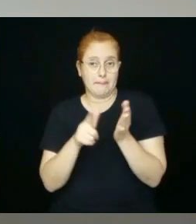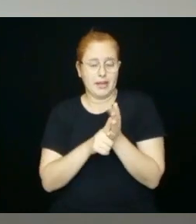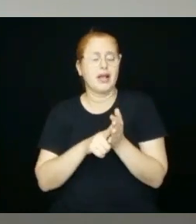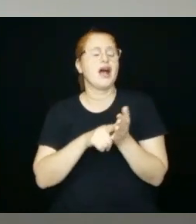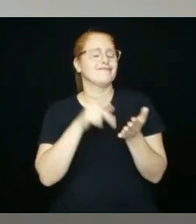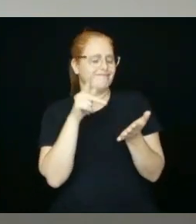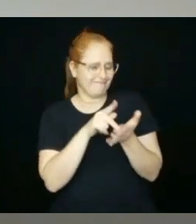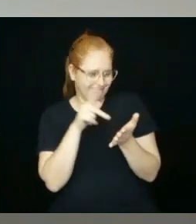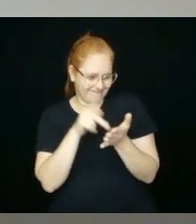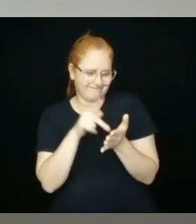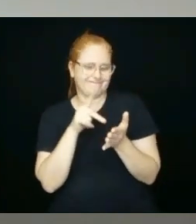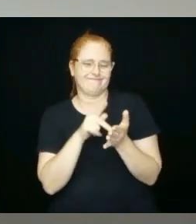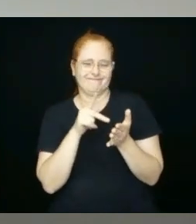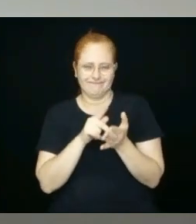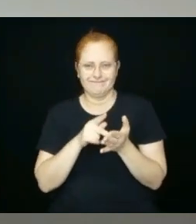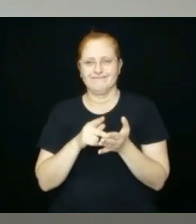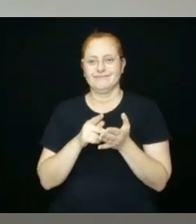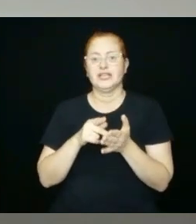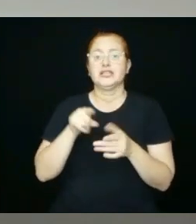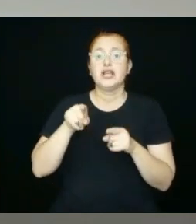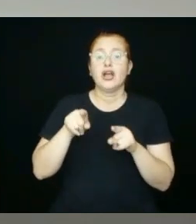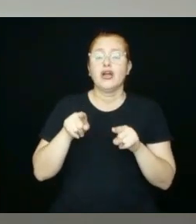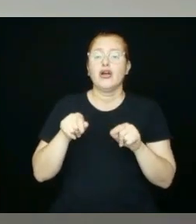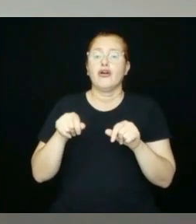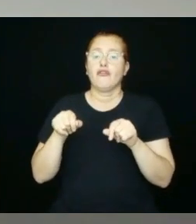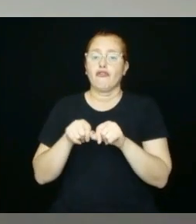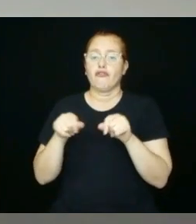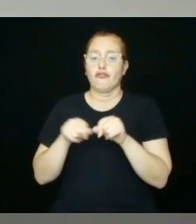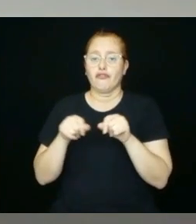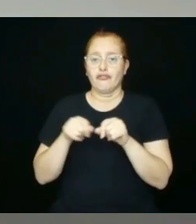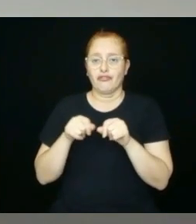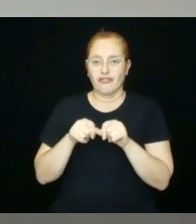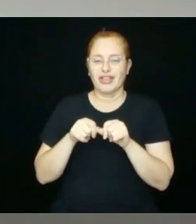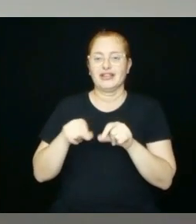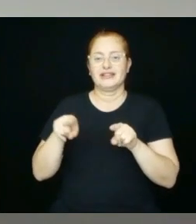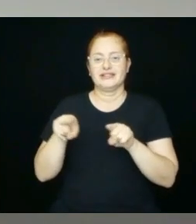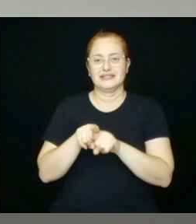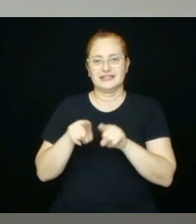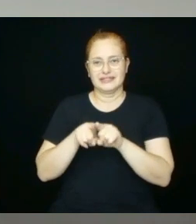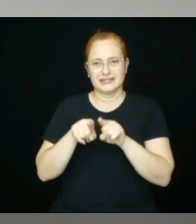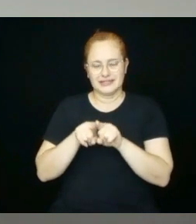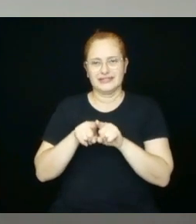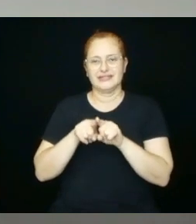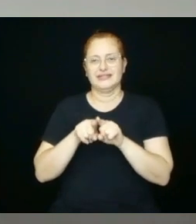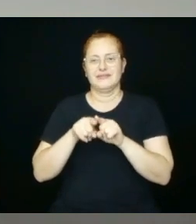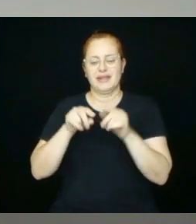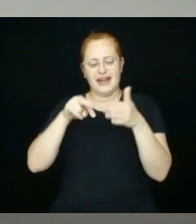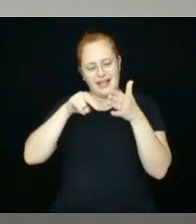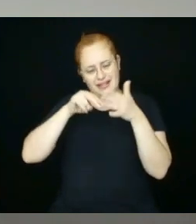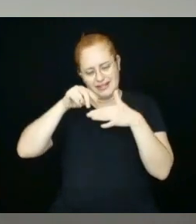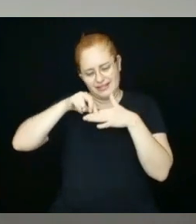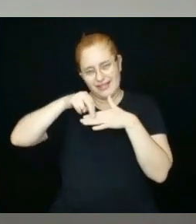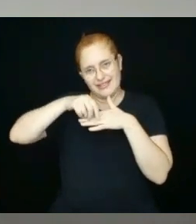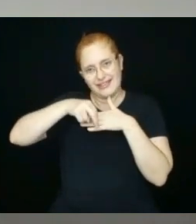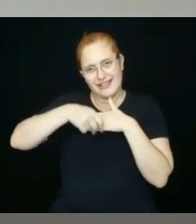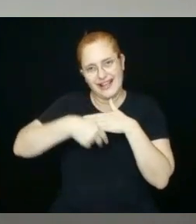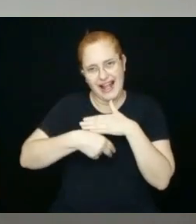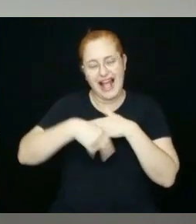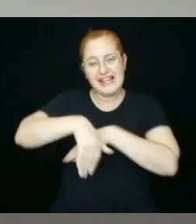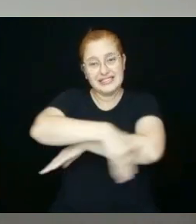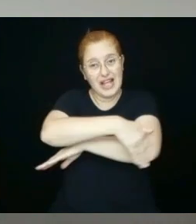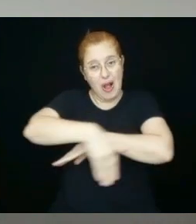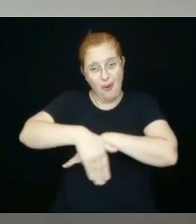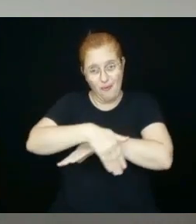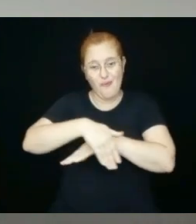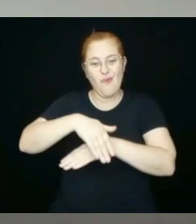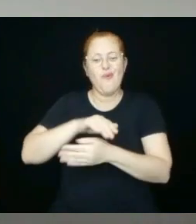É verdade. Que o Bruno fez lá na parte da escada, que desce lá pela rua. Então isso aqui é aquela